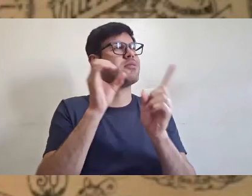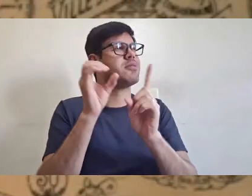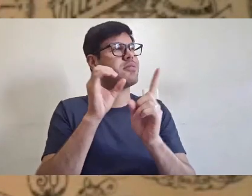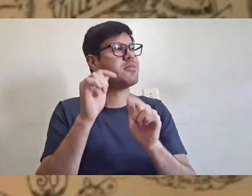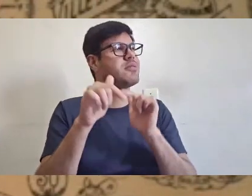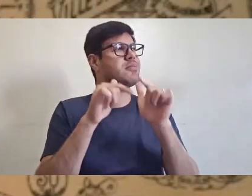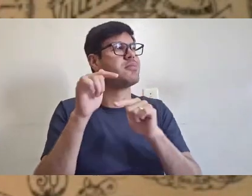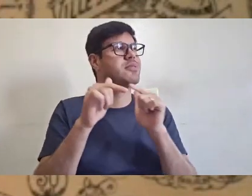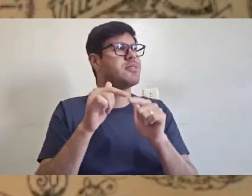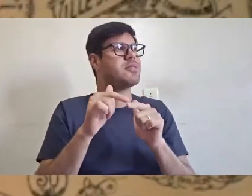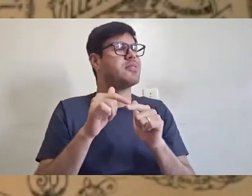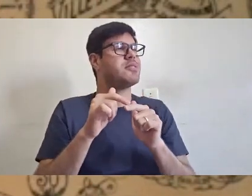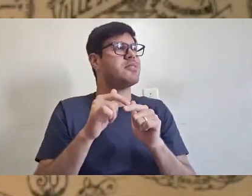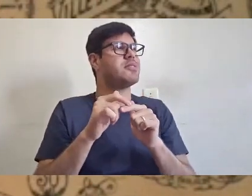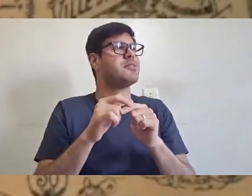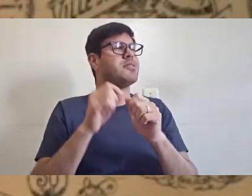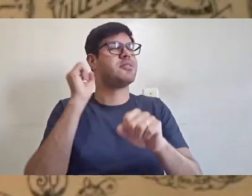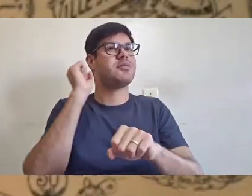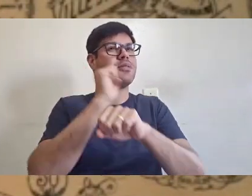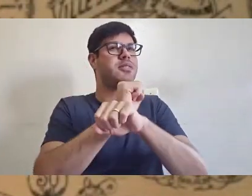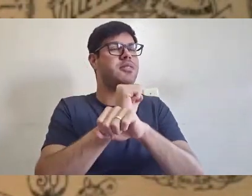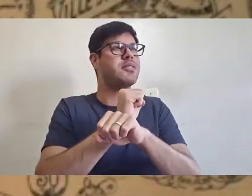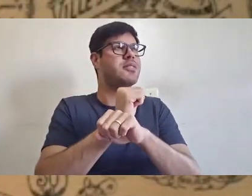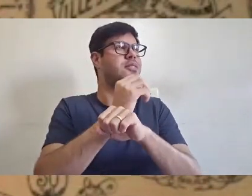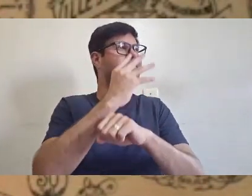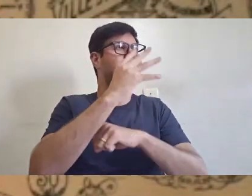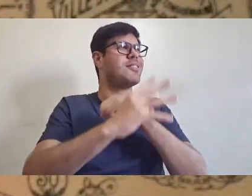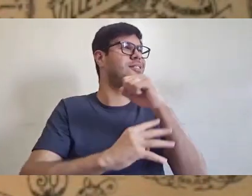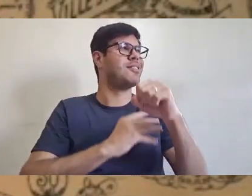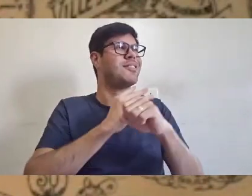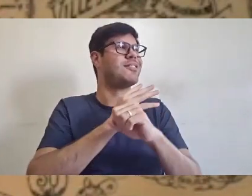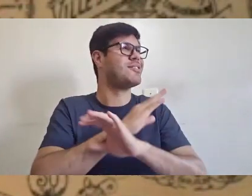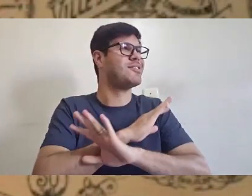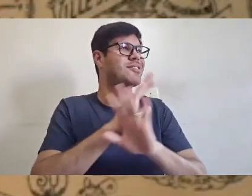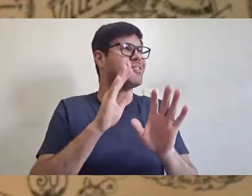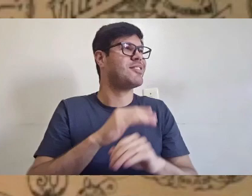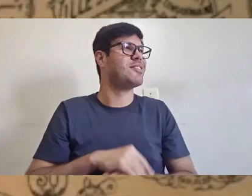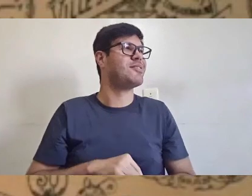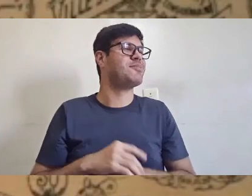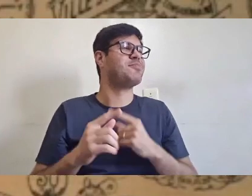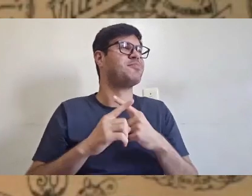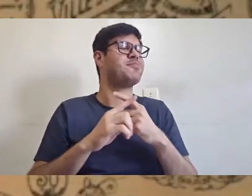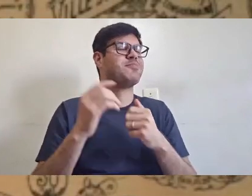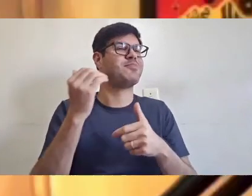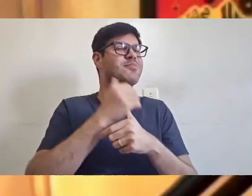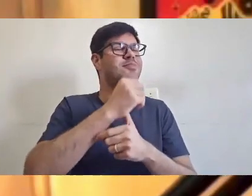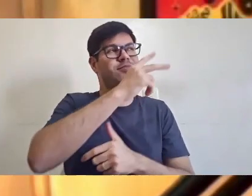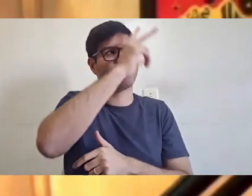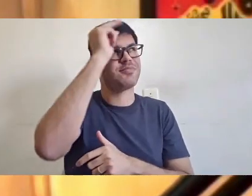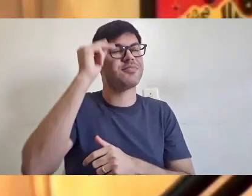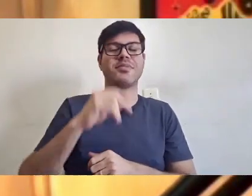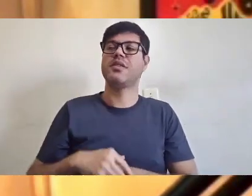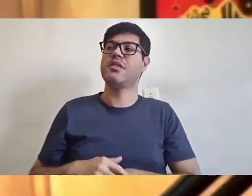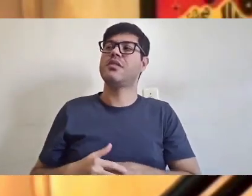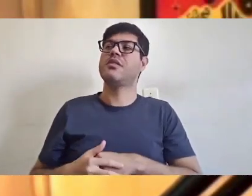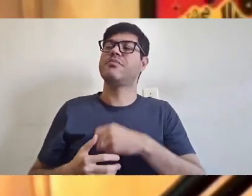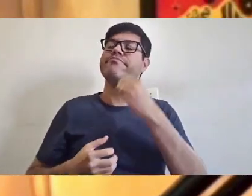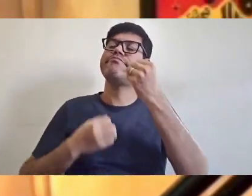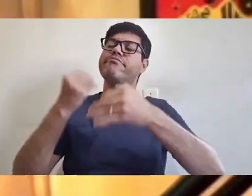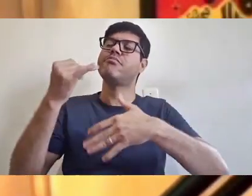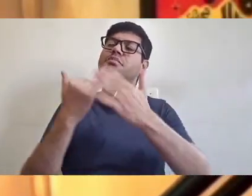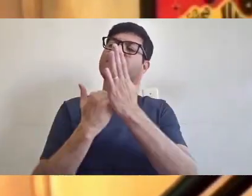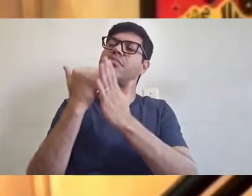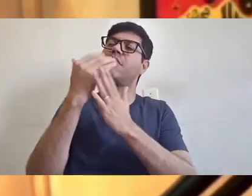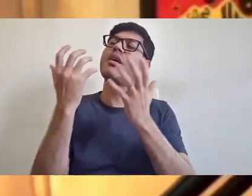Sim. Só teve essa interrupção de 4 anos. Tá, né? Certo. Pedro Eliseu Sobrinho, tem mais alguma coisa que o senhor queira